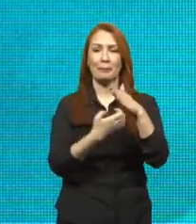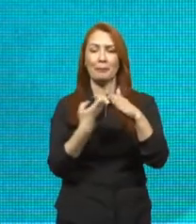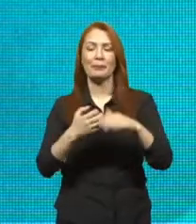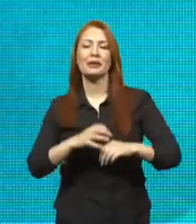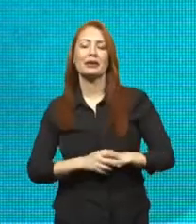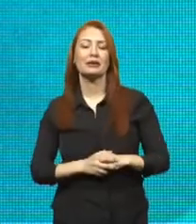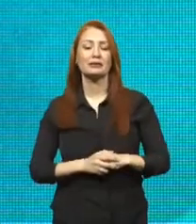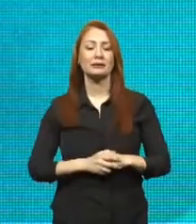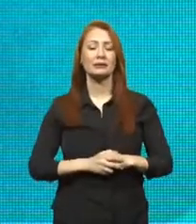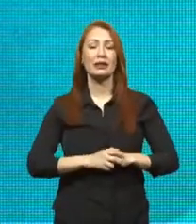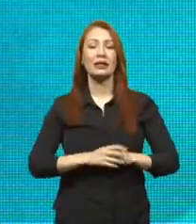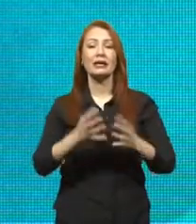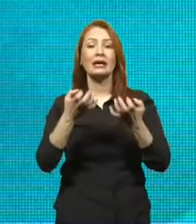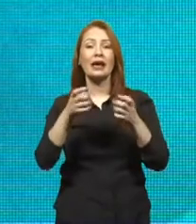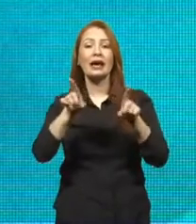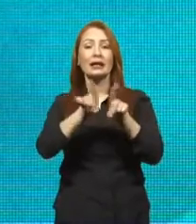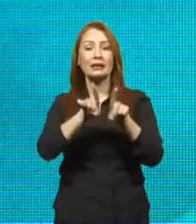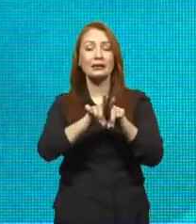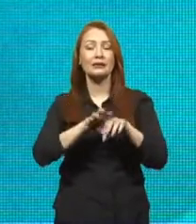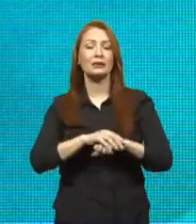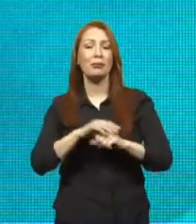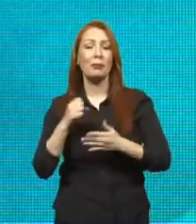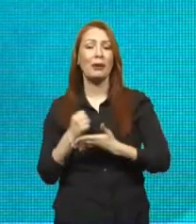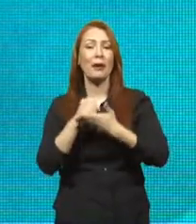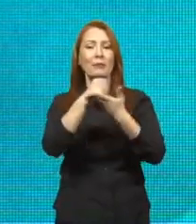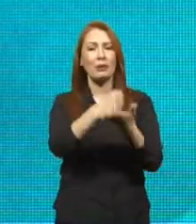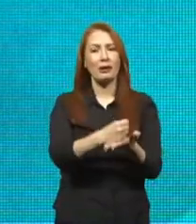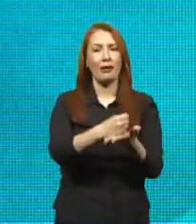do ICMS para o projeto. Daí ele